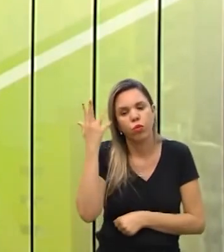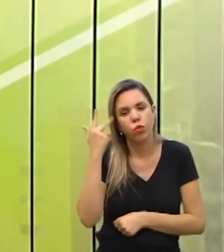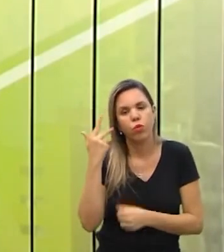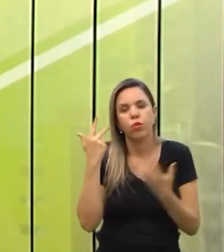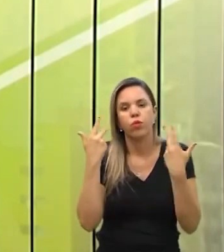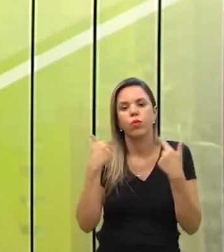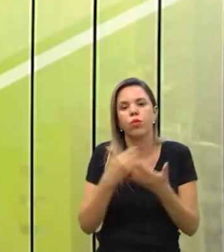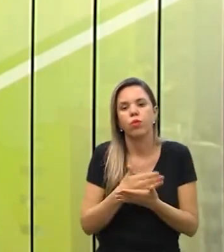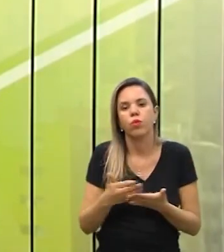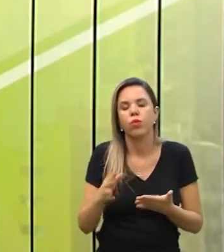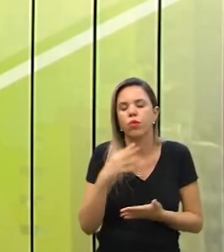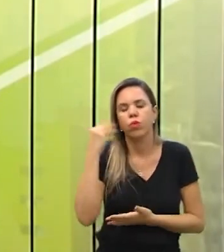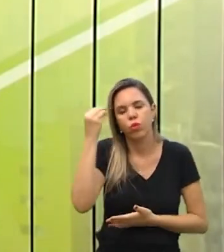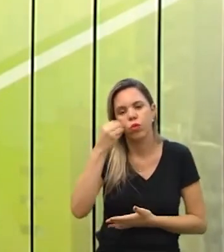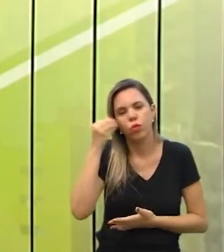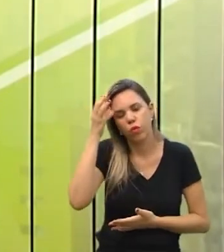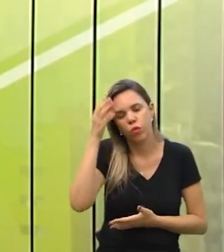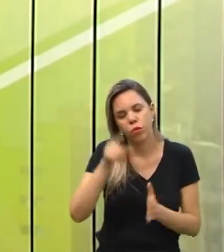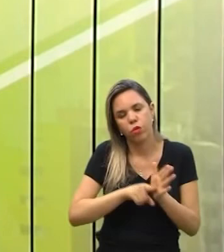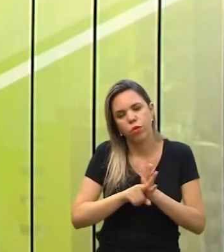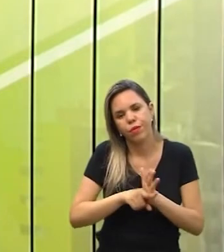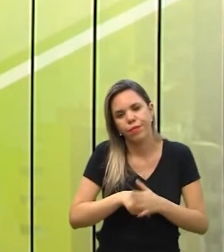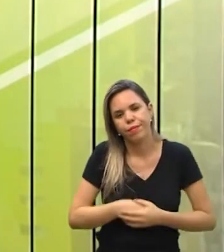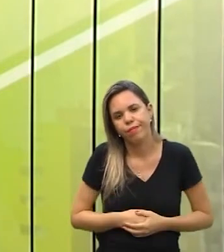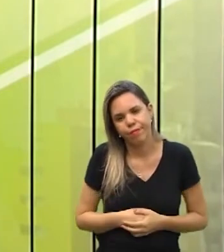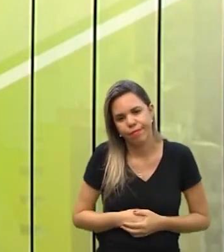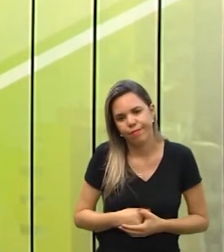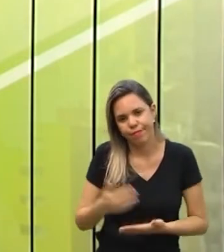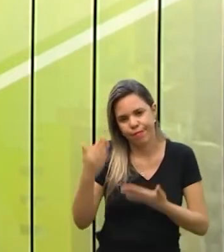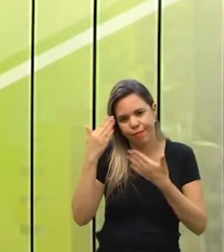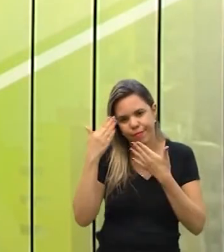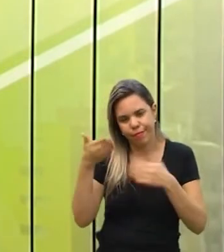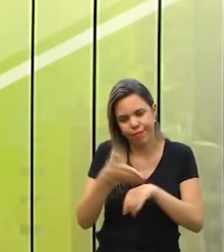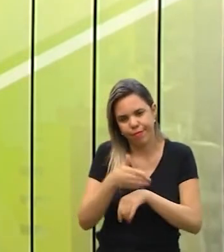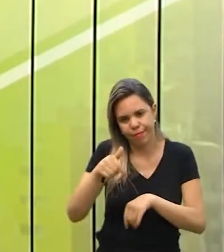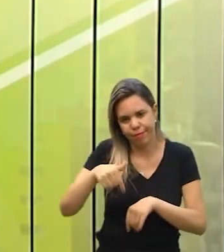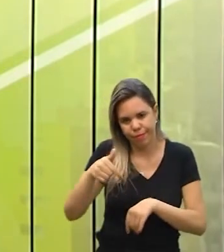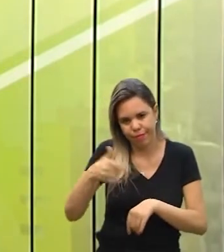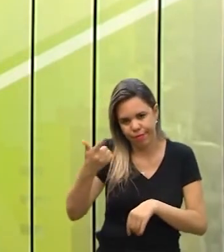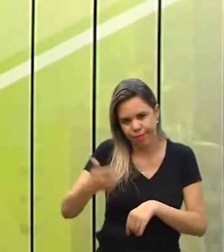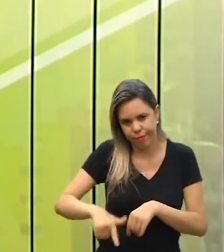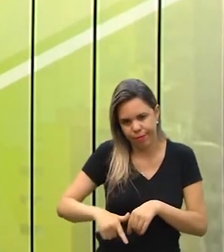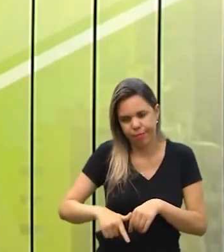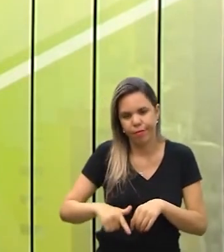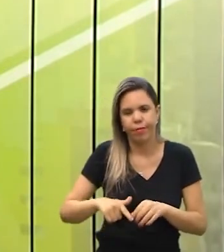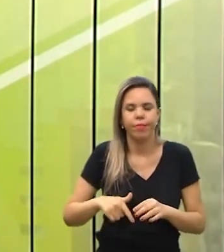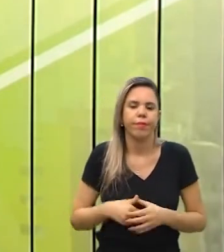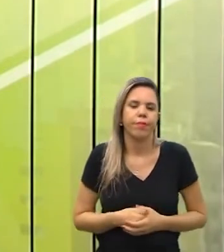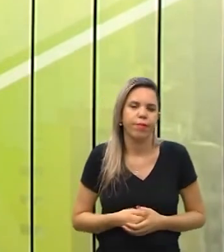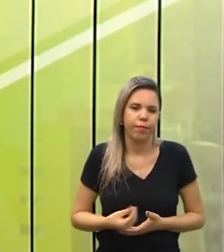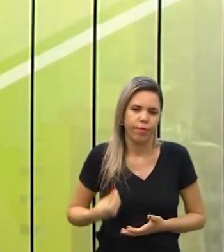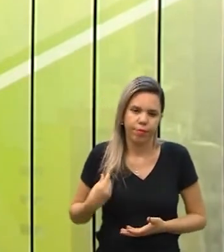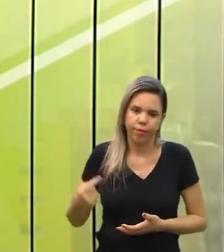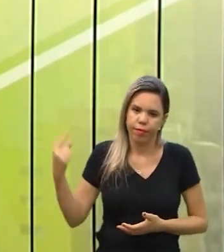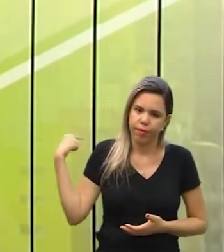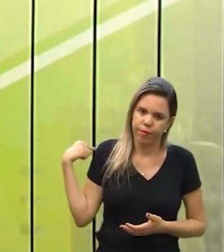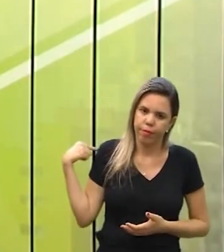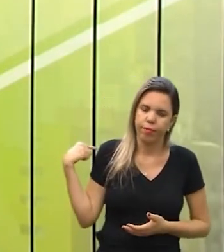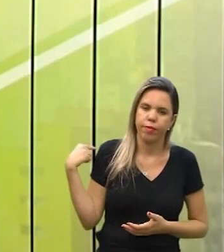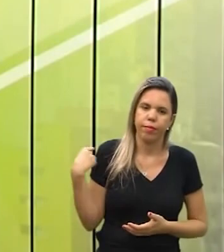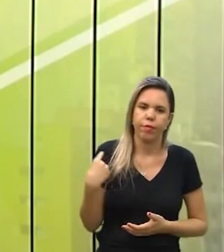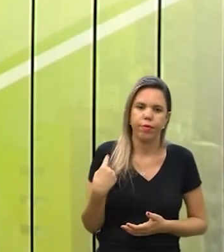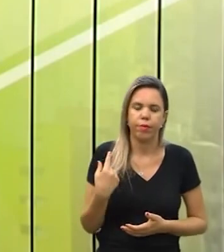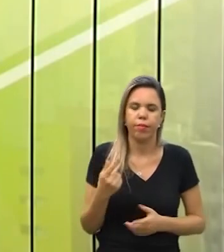com conhecimento e informação. Francine, obrigada pela sua participação mais uma vez, que você já esteve aqui com a gente alguns